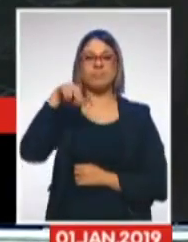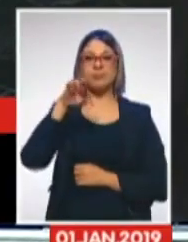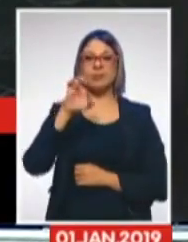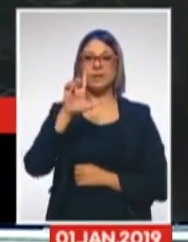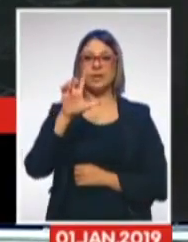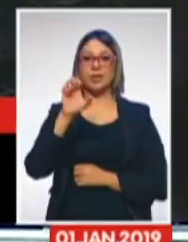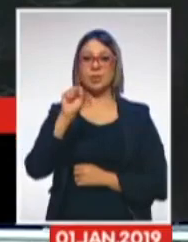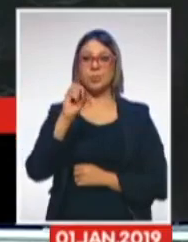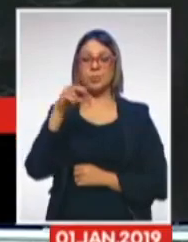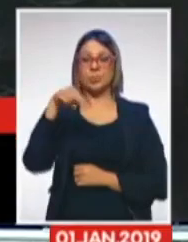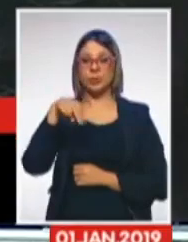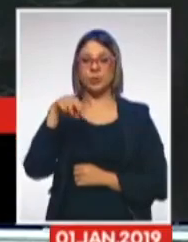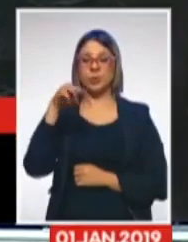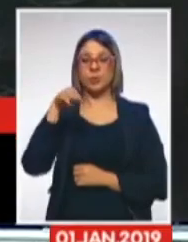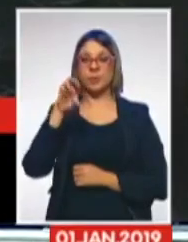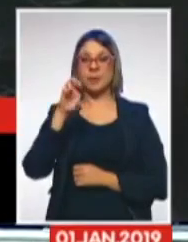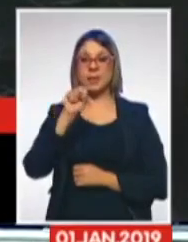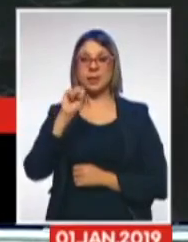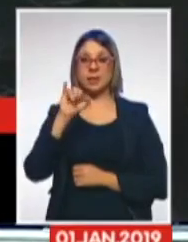Nelson Messias de Moraes,